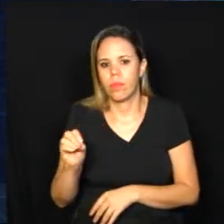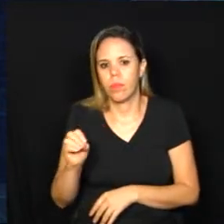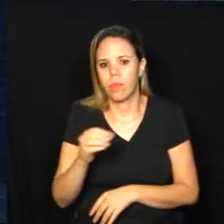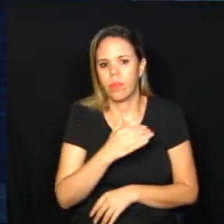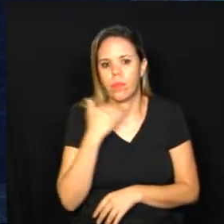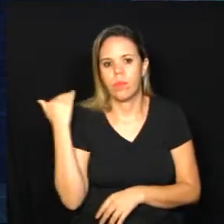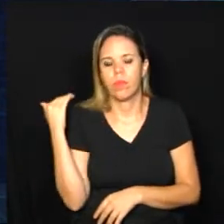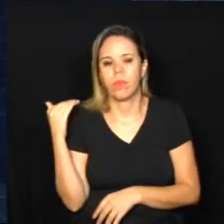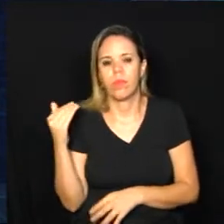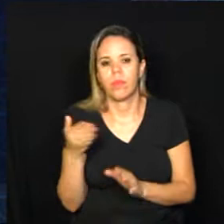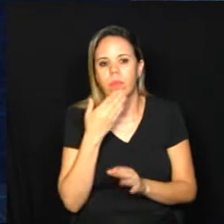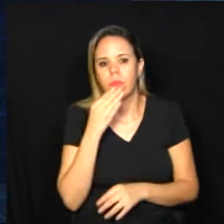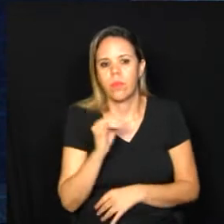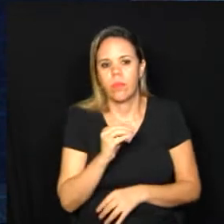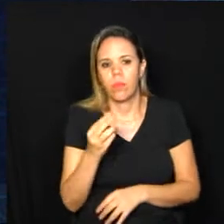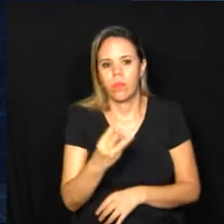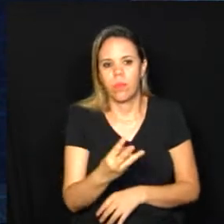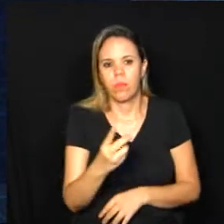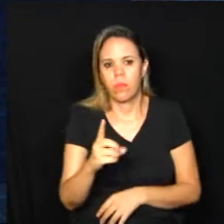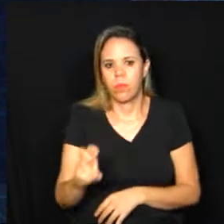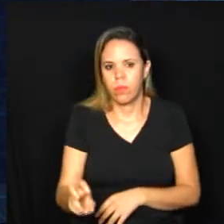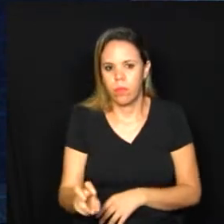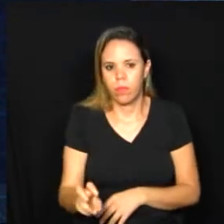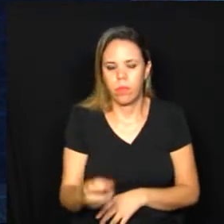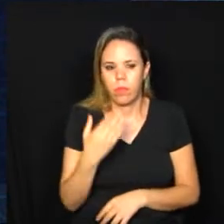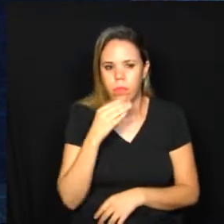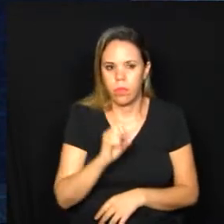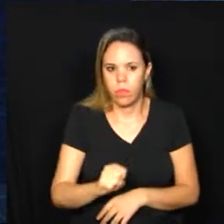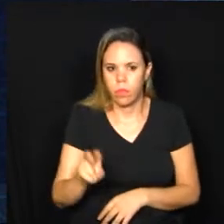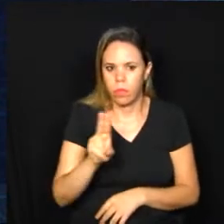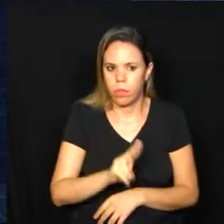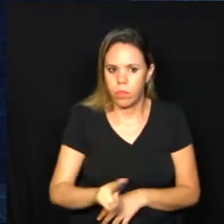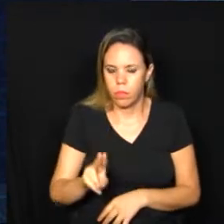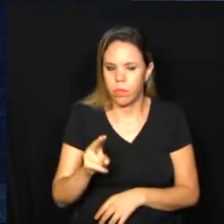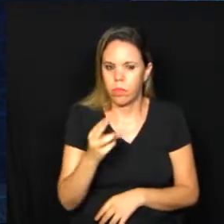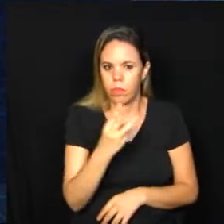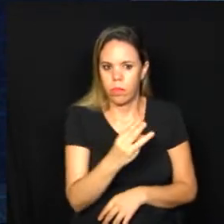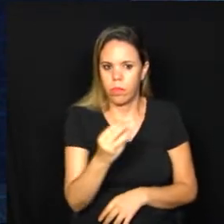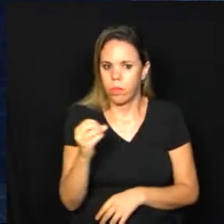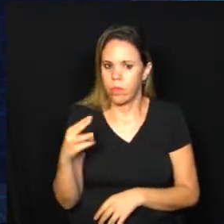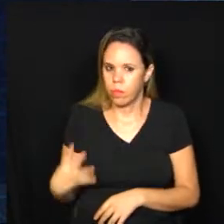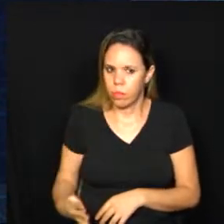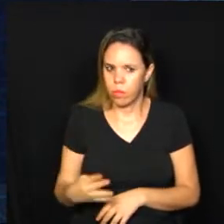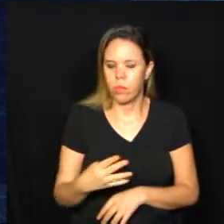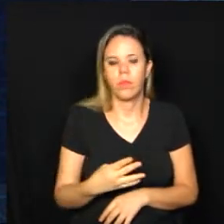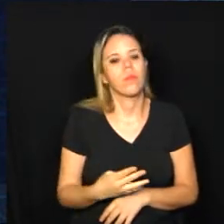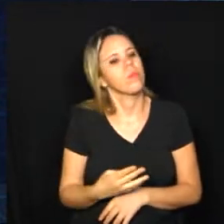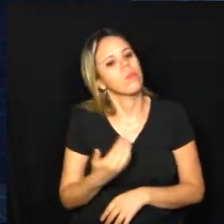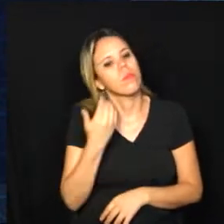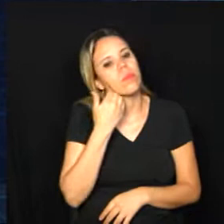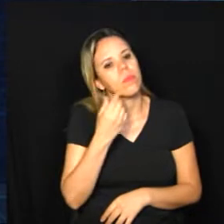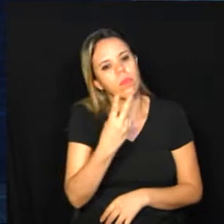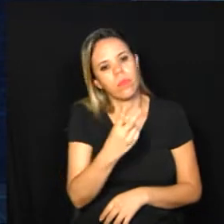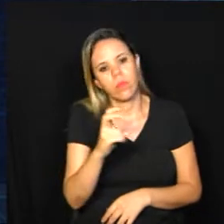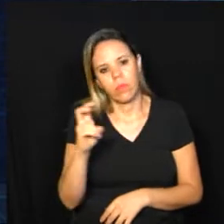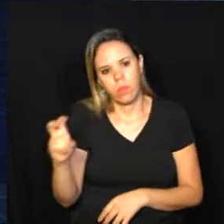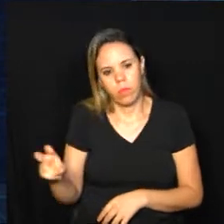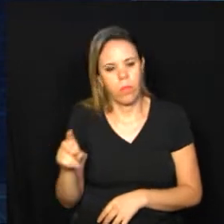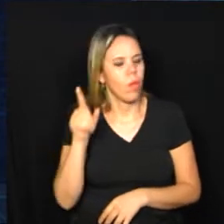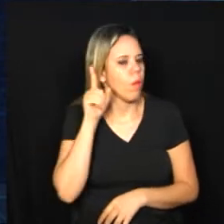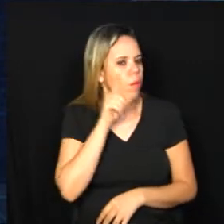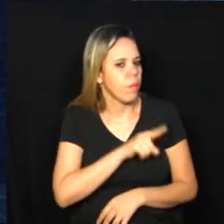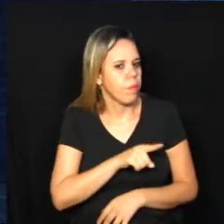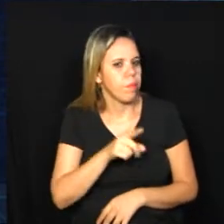óbitos. Indaiatuba, 315, Sumaré, 304, Santa Bárbara do Oeste,